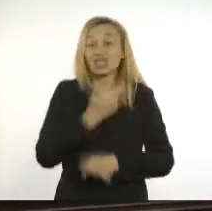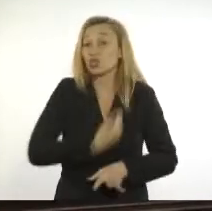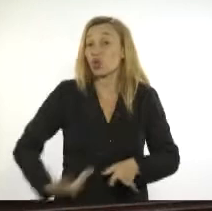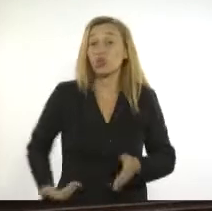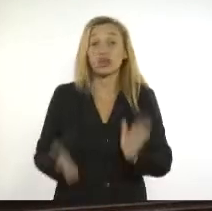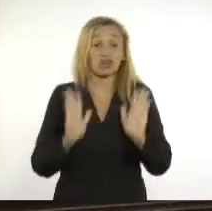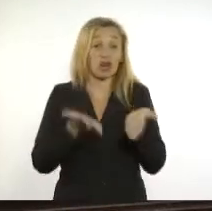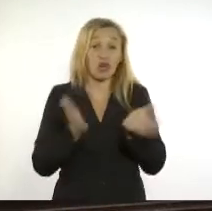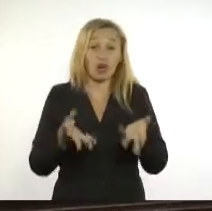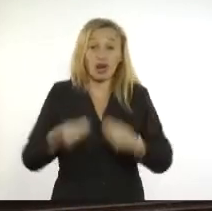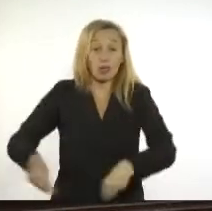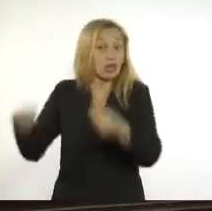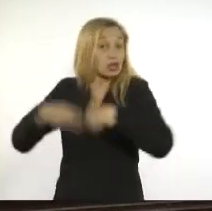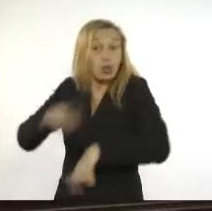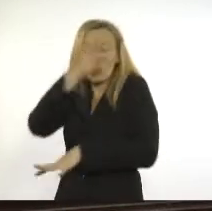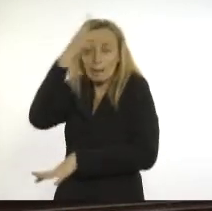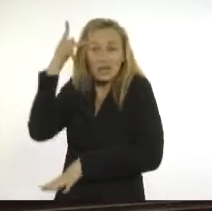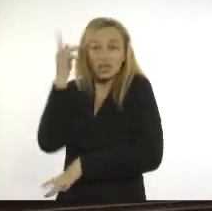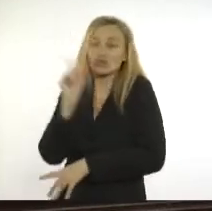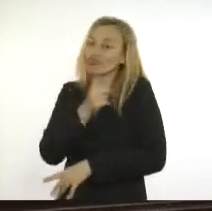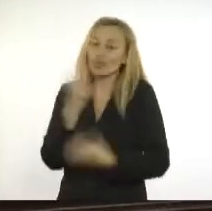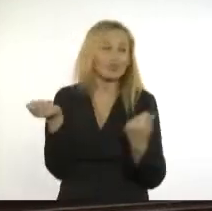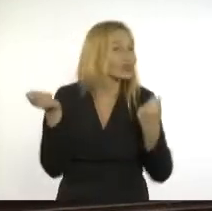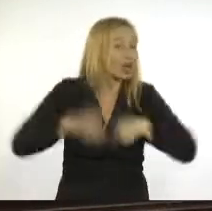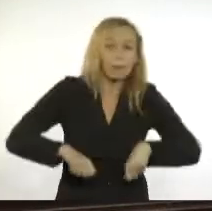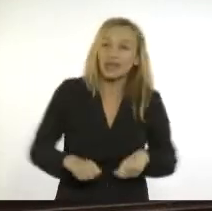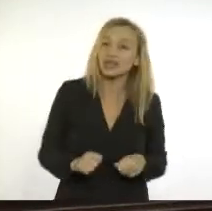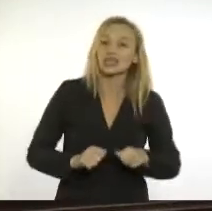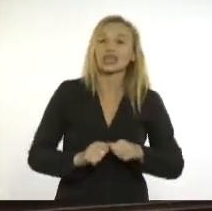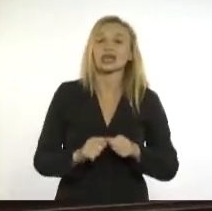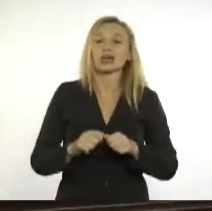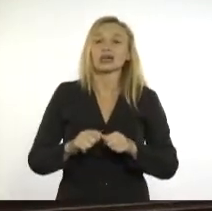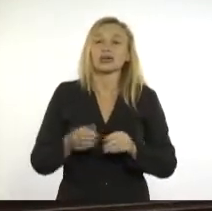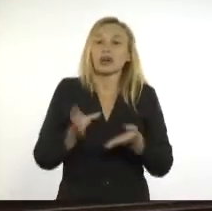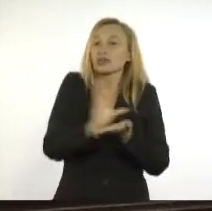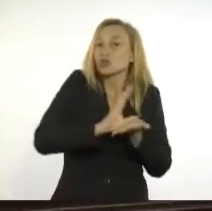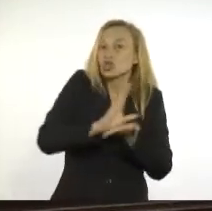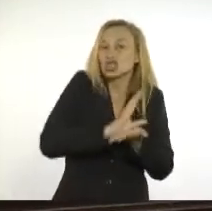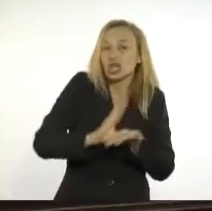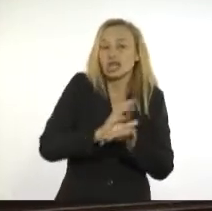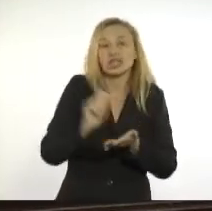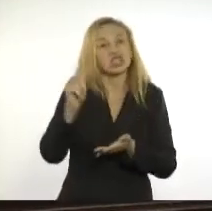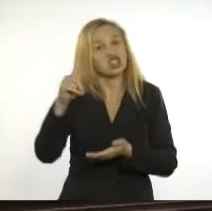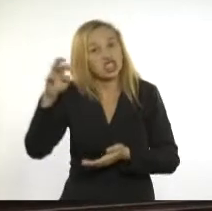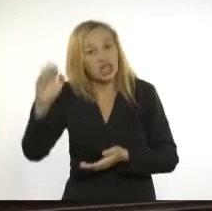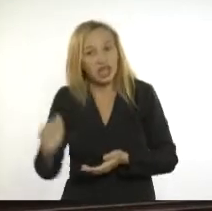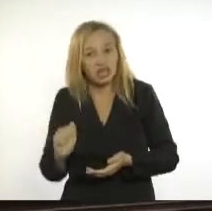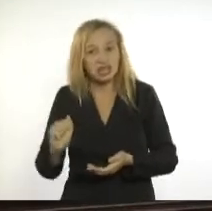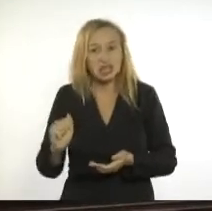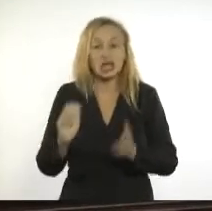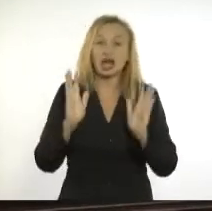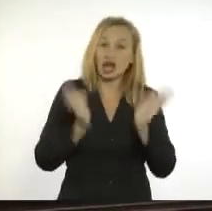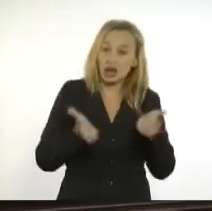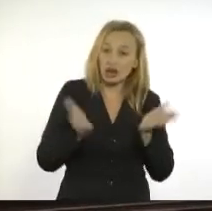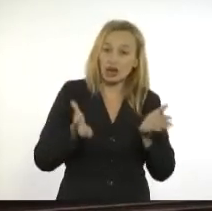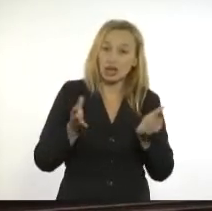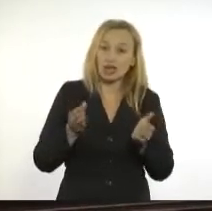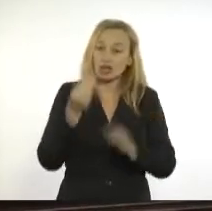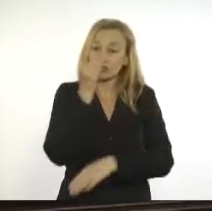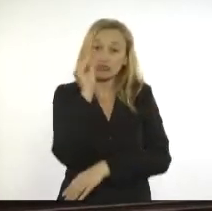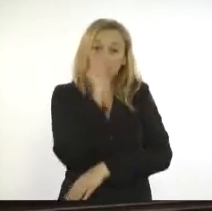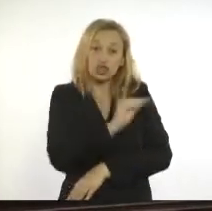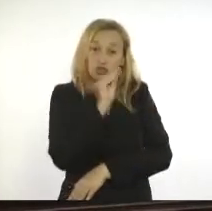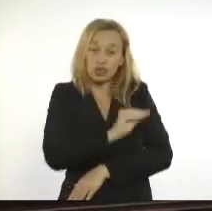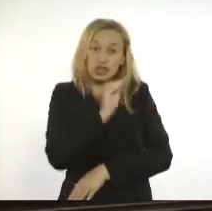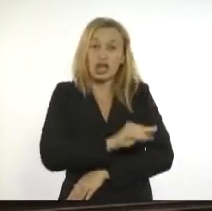nós uma pessoa não capacitada para ser conselheiro da Genersa, o que obrigou essa casa a rejeitar o nome indicado